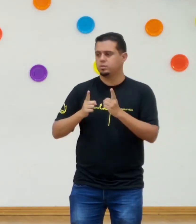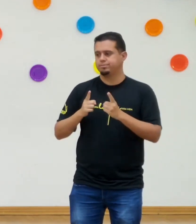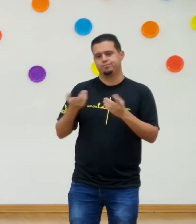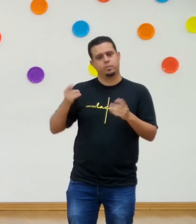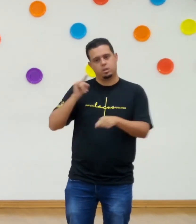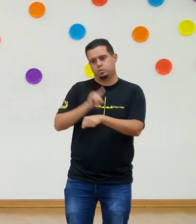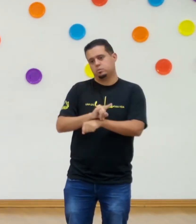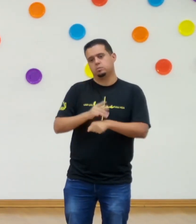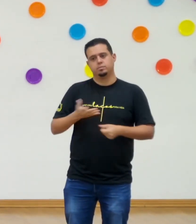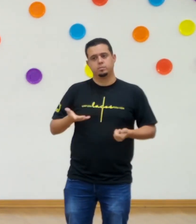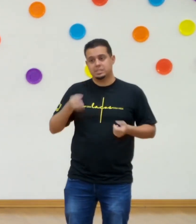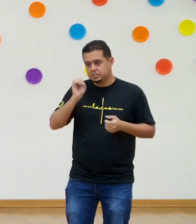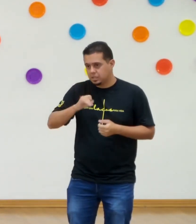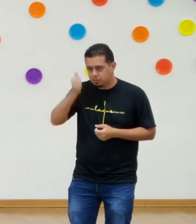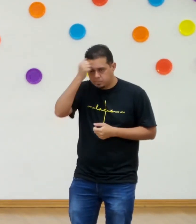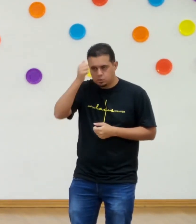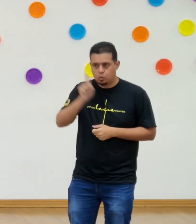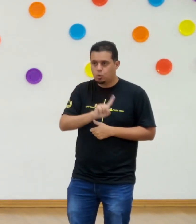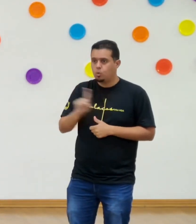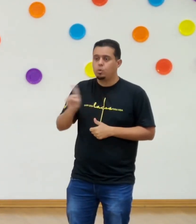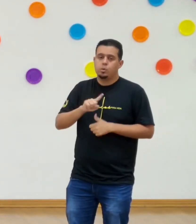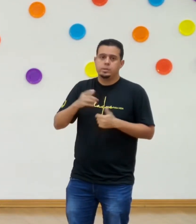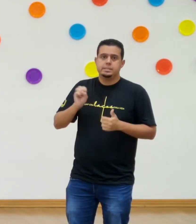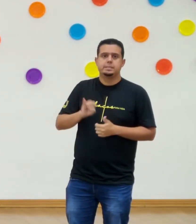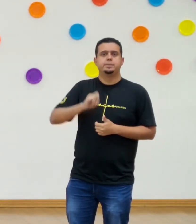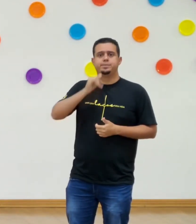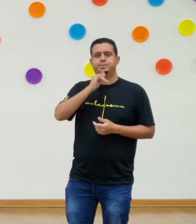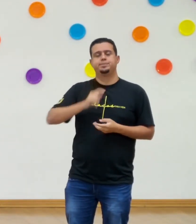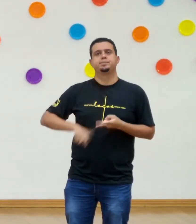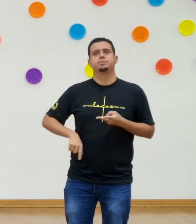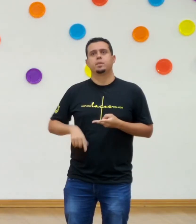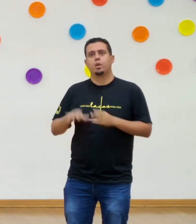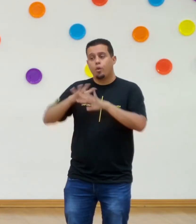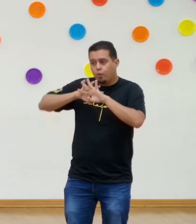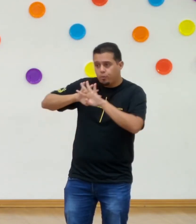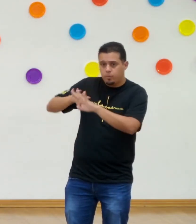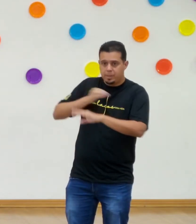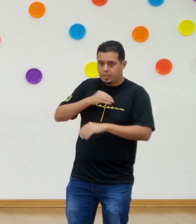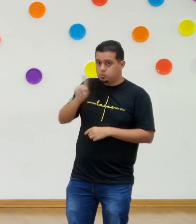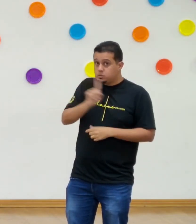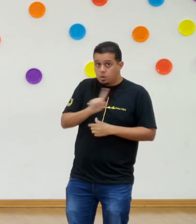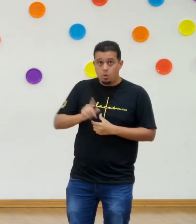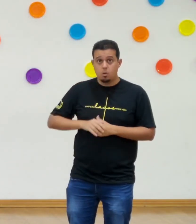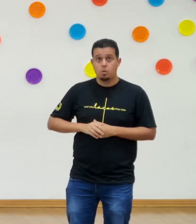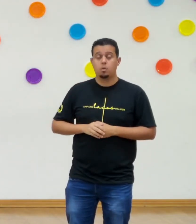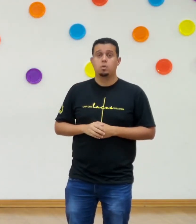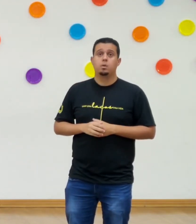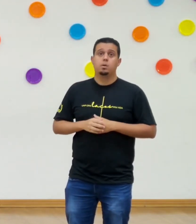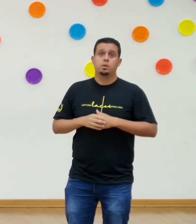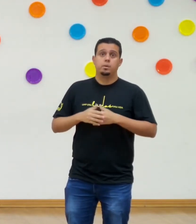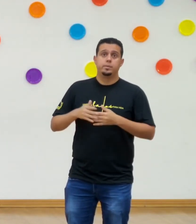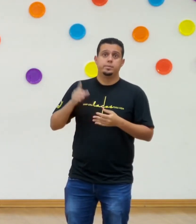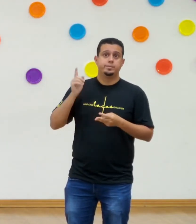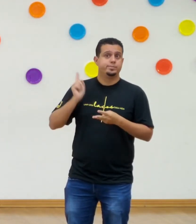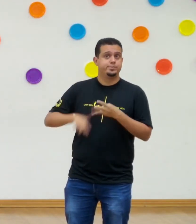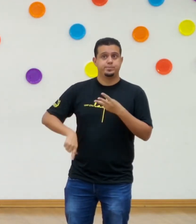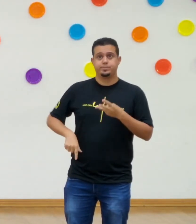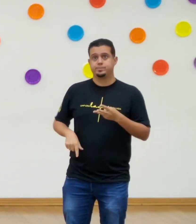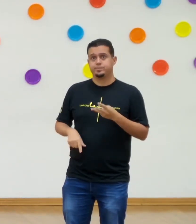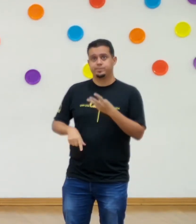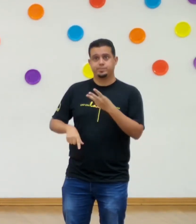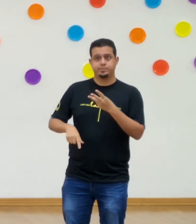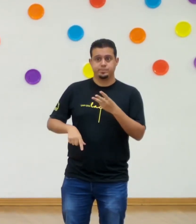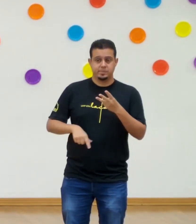adultério. Se não se arrepender disso, se não confessar o seu pecado e desatar esses